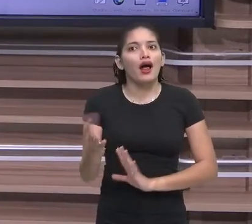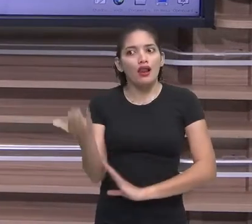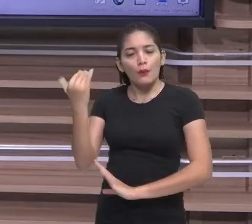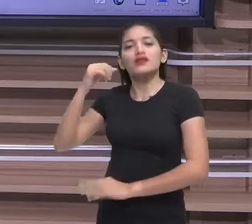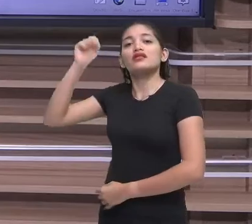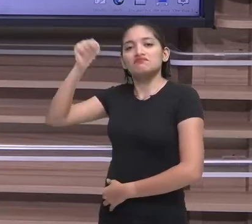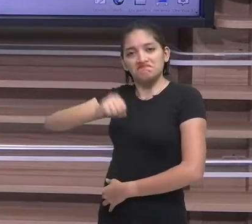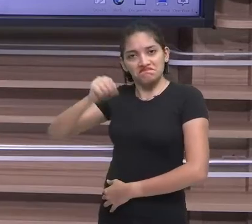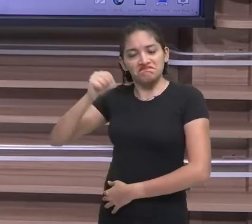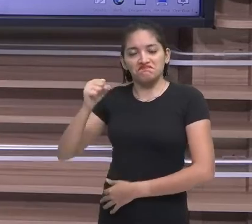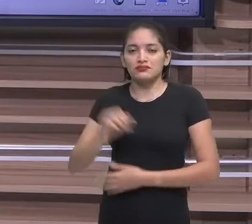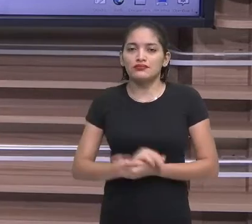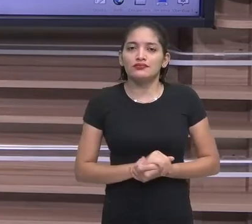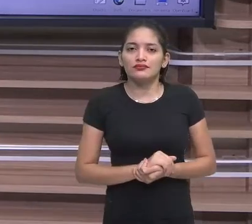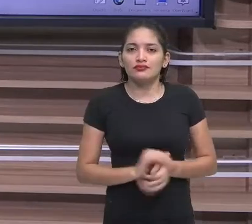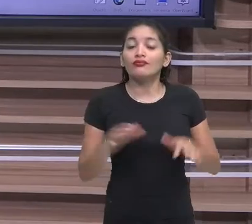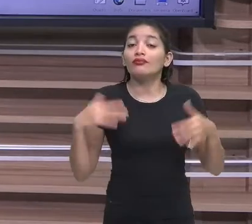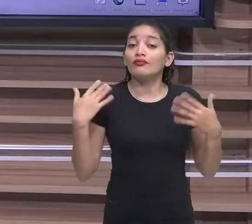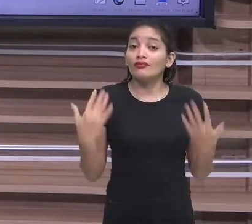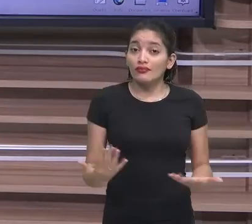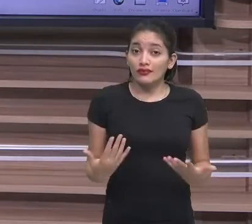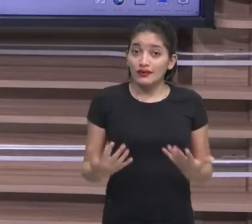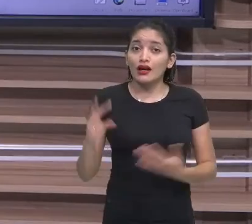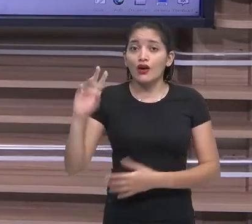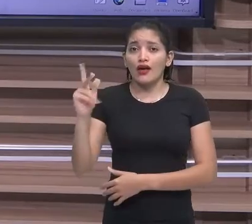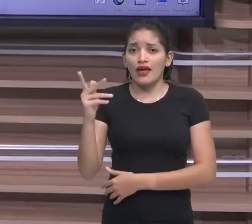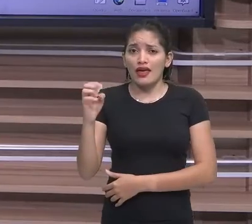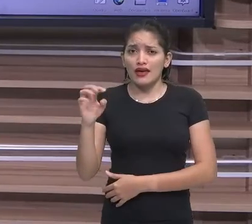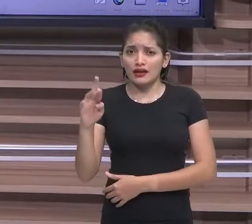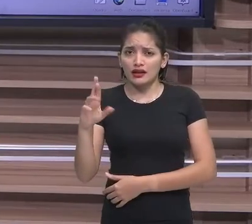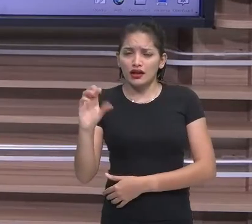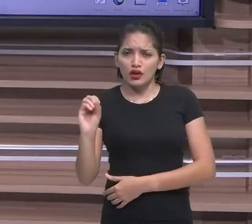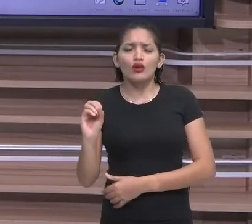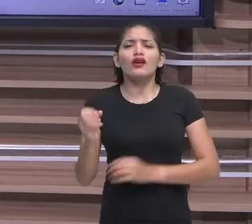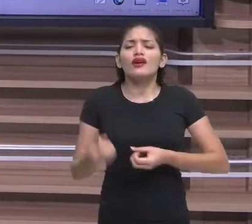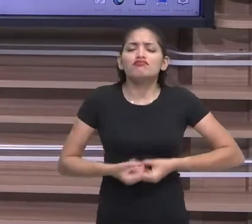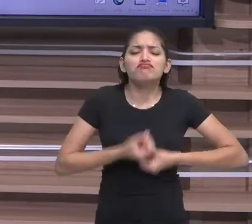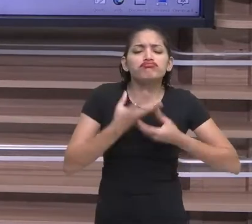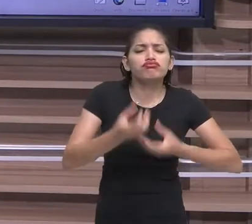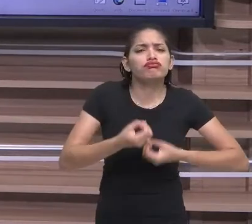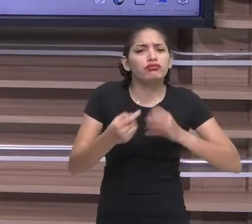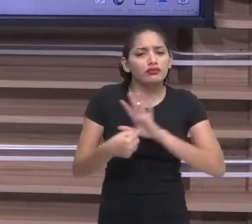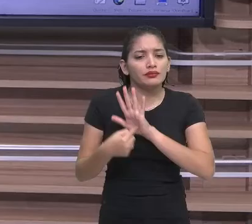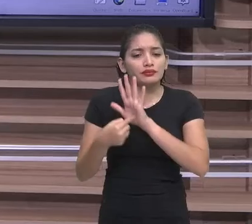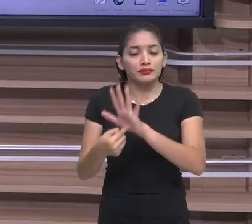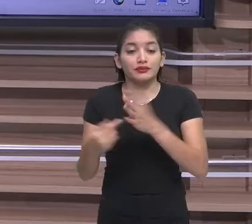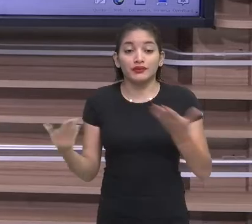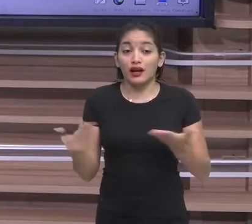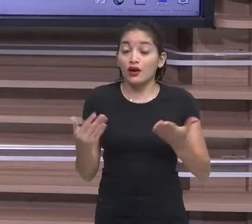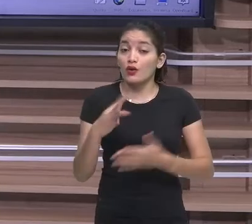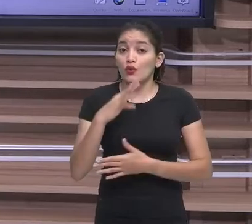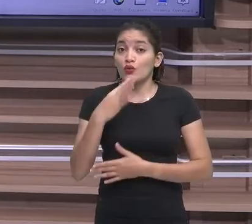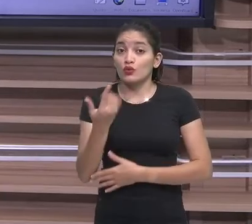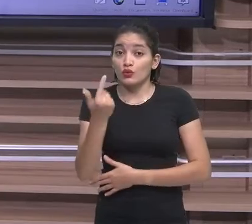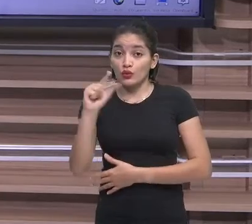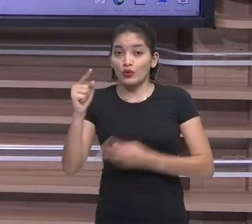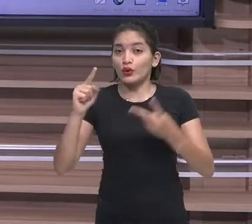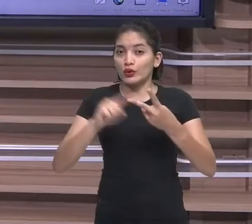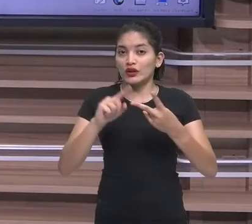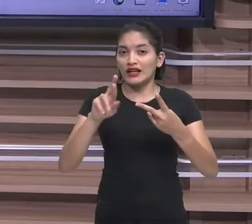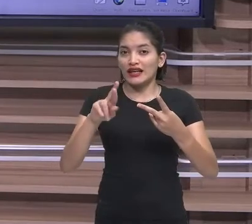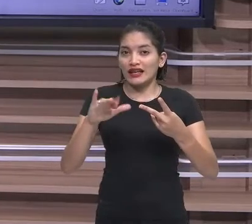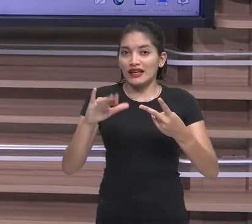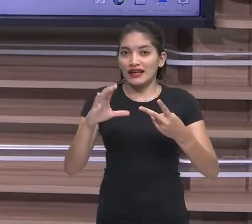sim. Correto? Então, este heterônimo vai cantar isto, vai expressar isto. Agora vamos conhecer o